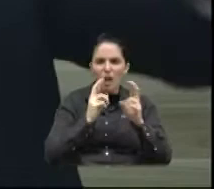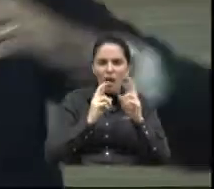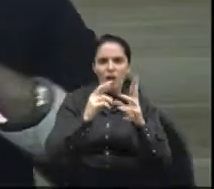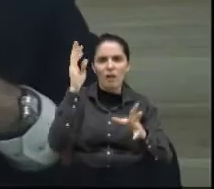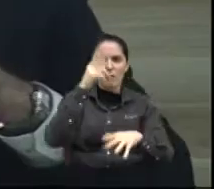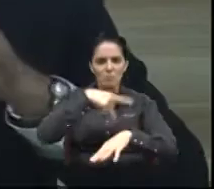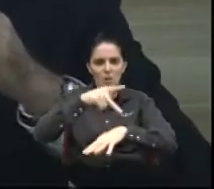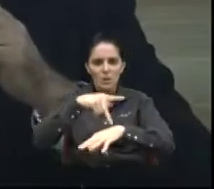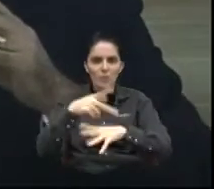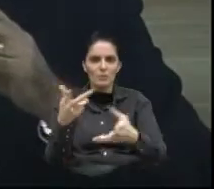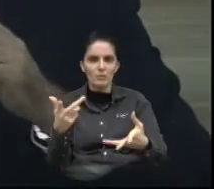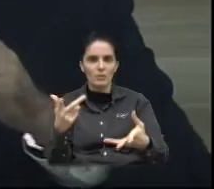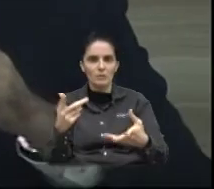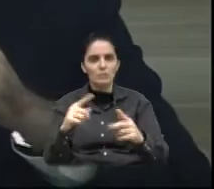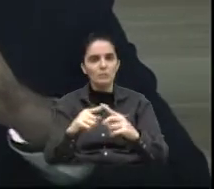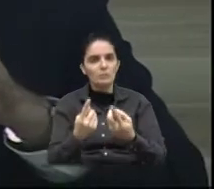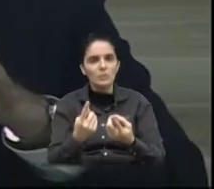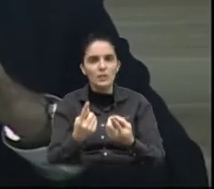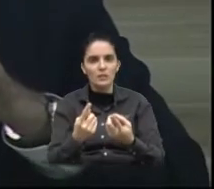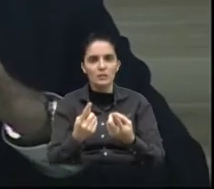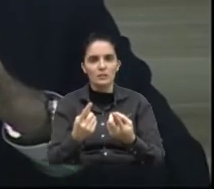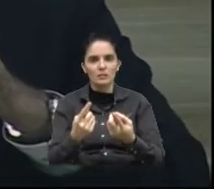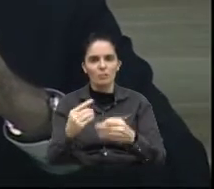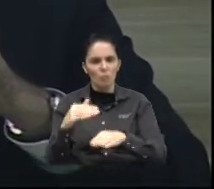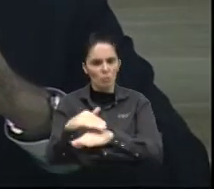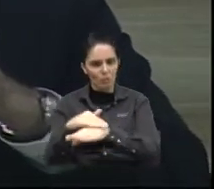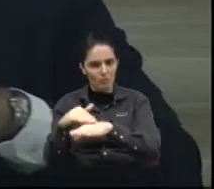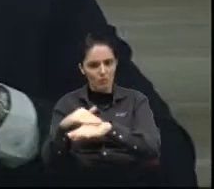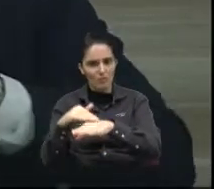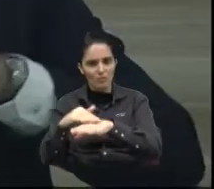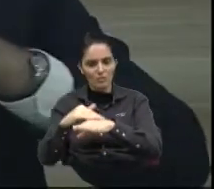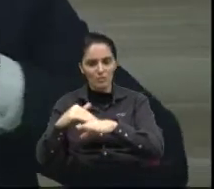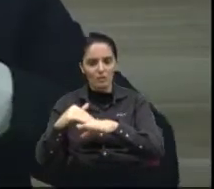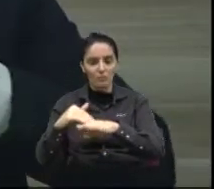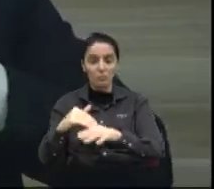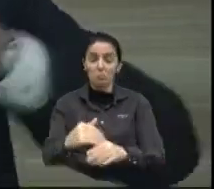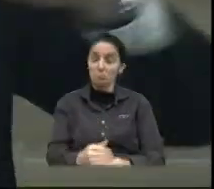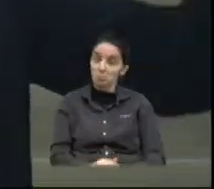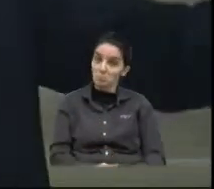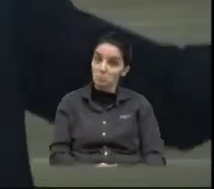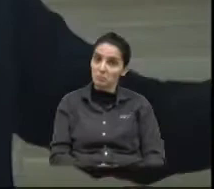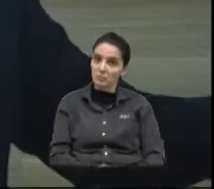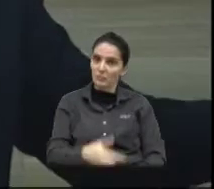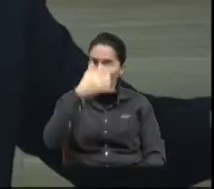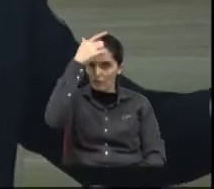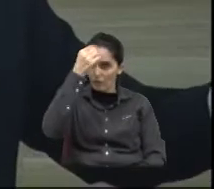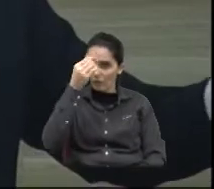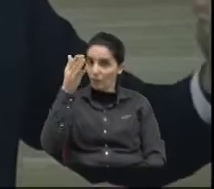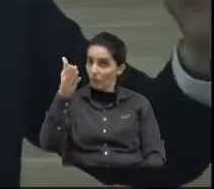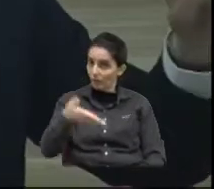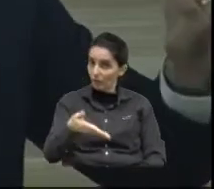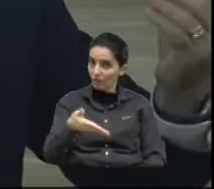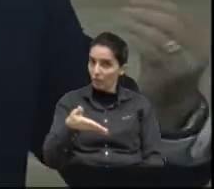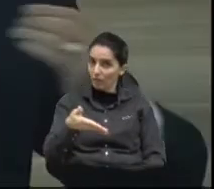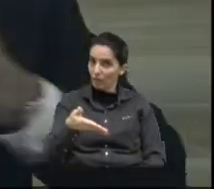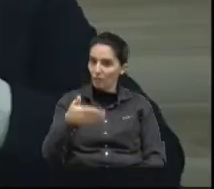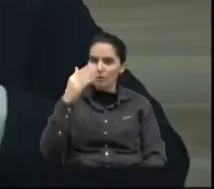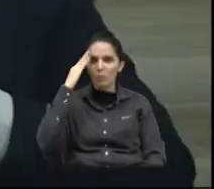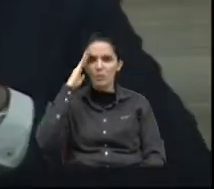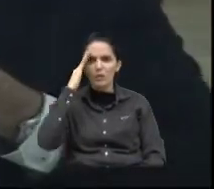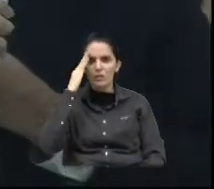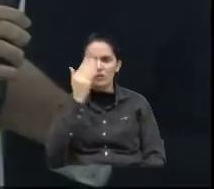de chegar e falar vamos conversar então eu tô tendo sabedoria agora de entender que o